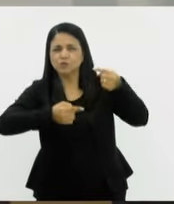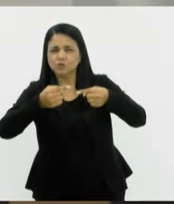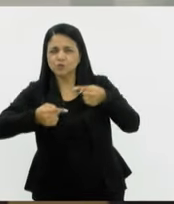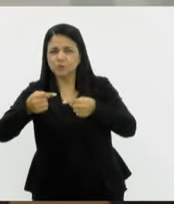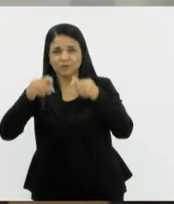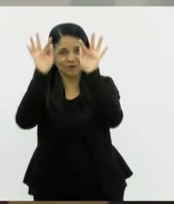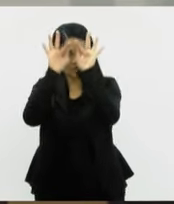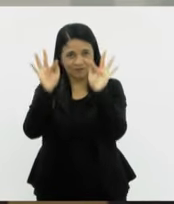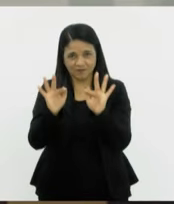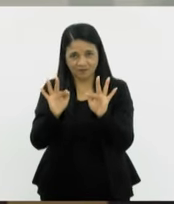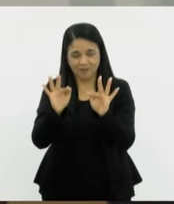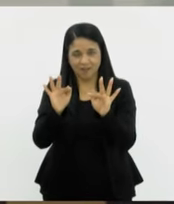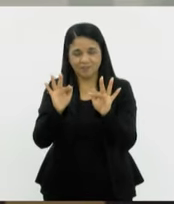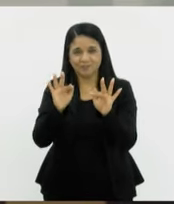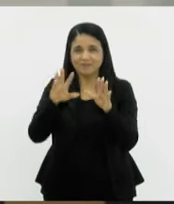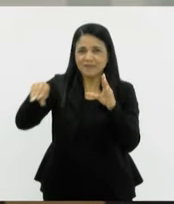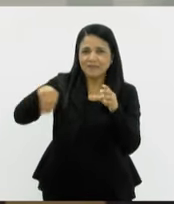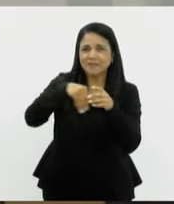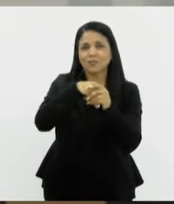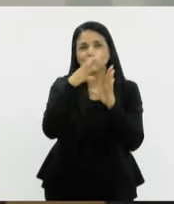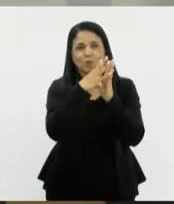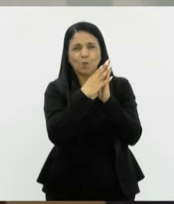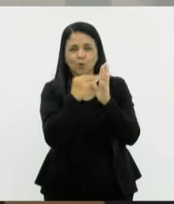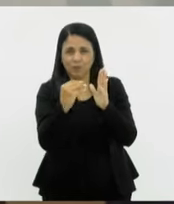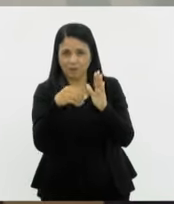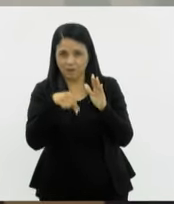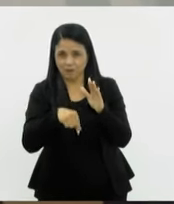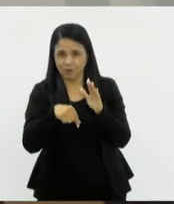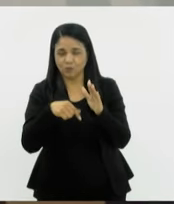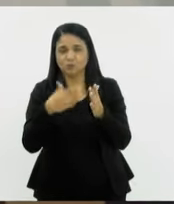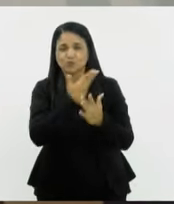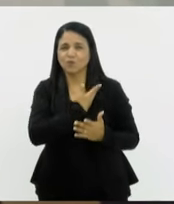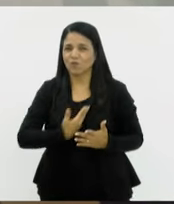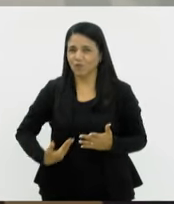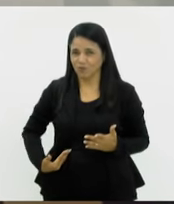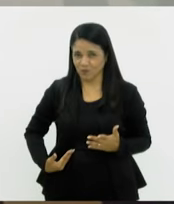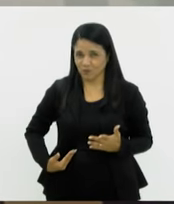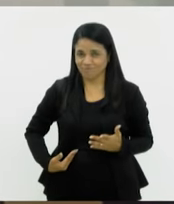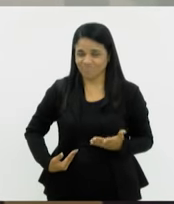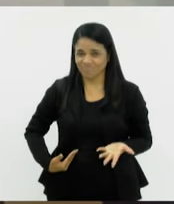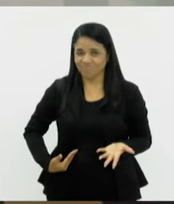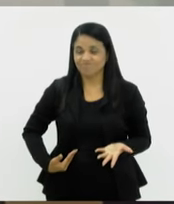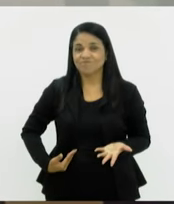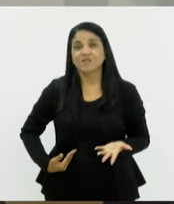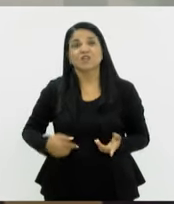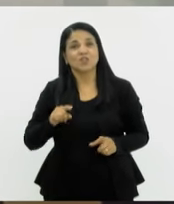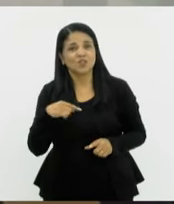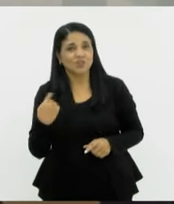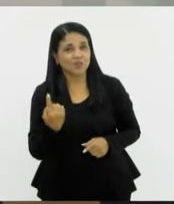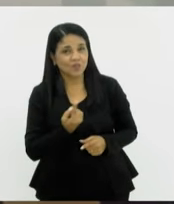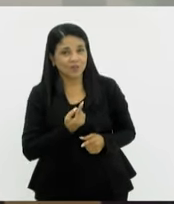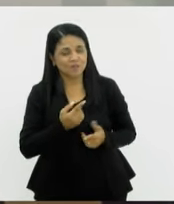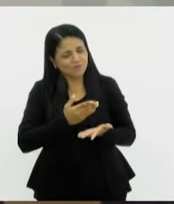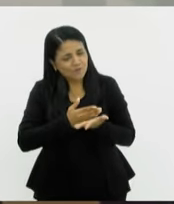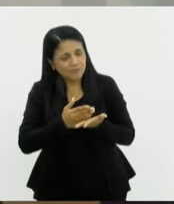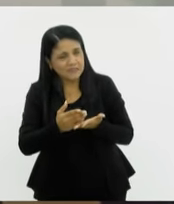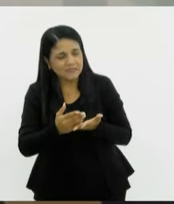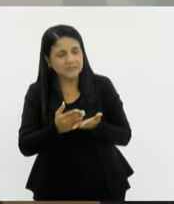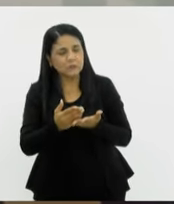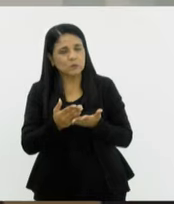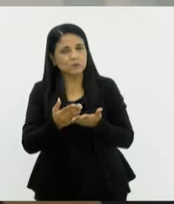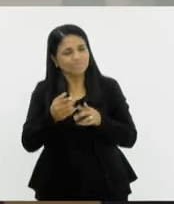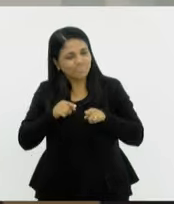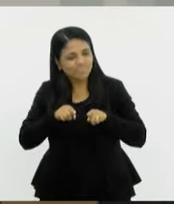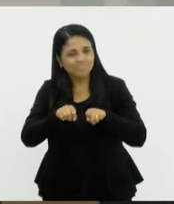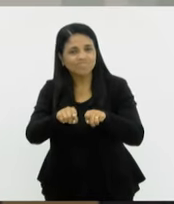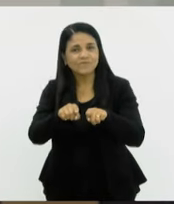felicidade dentro do nosso modelo produtivo, do nosso modelo de governo. E a gente está agora começando a correlacionar